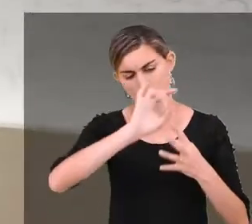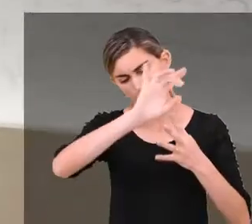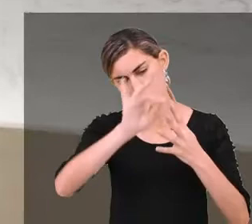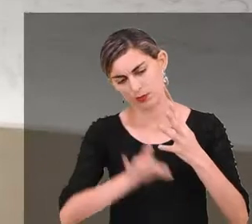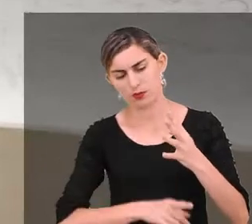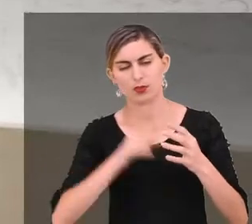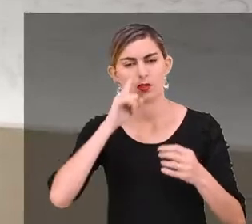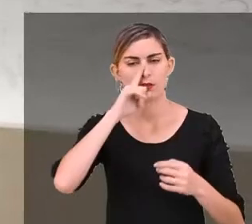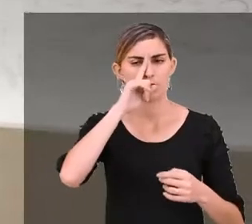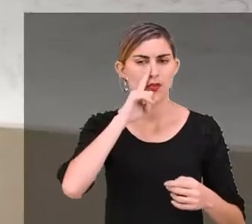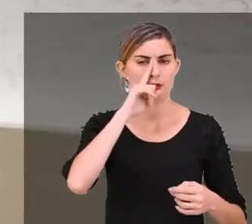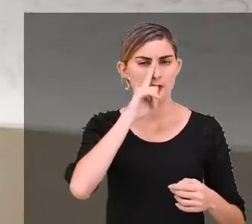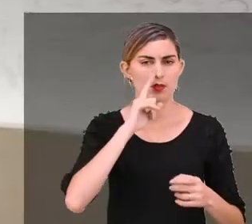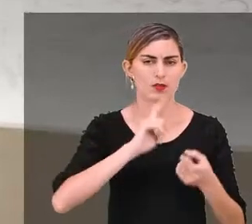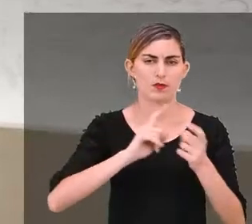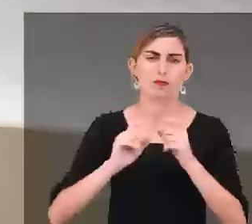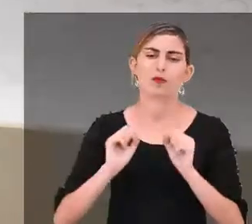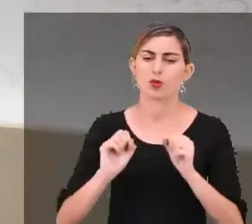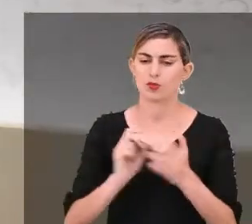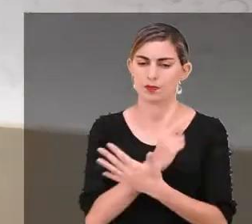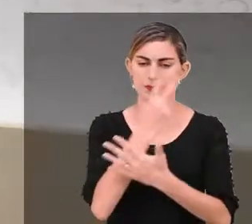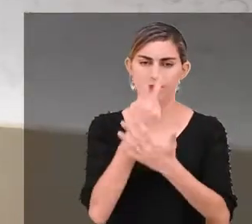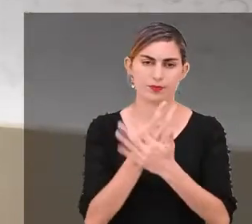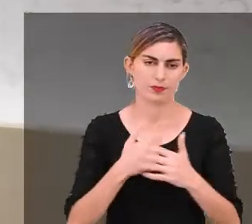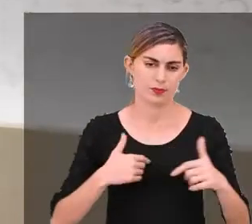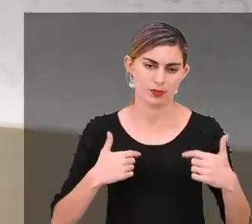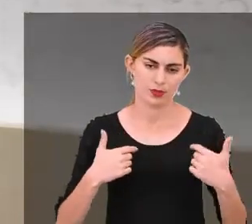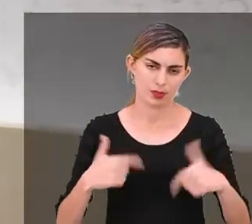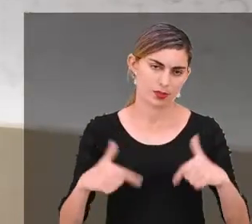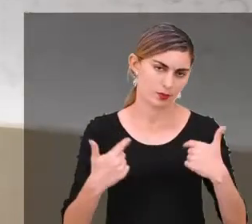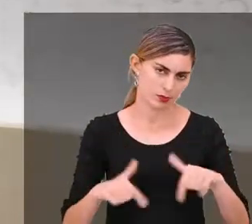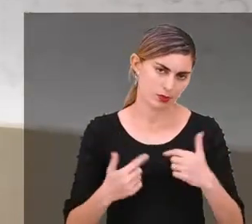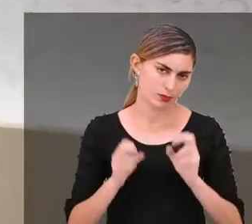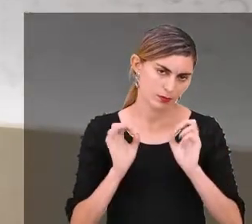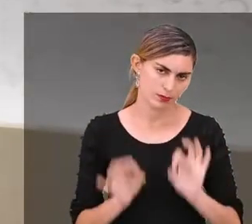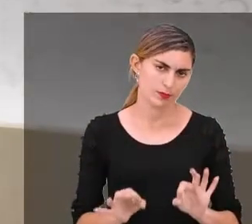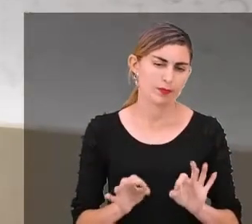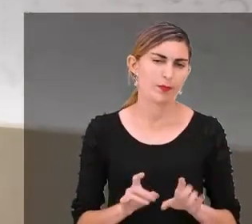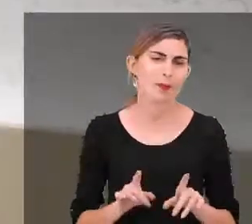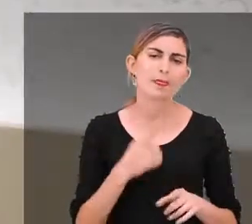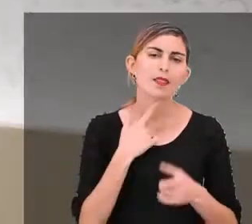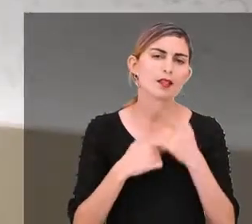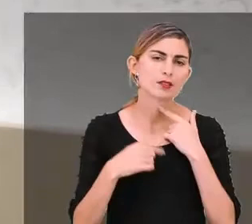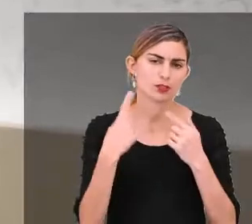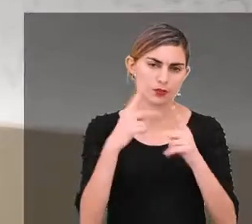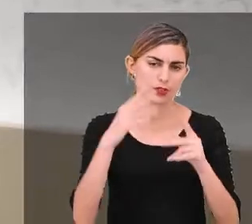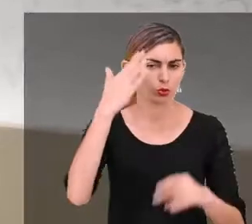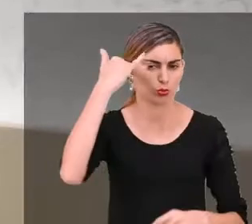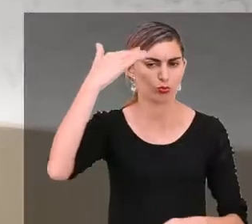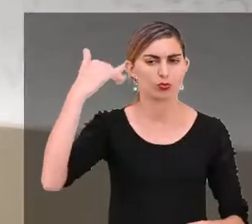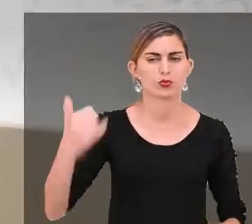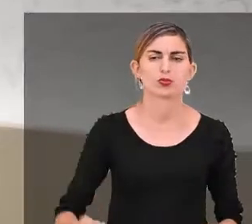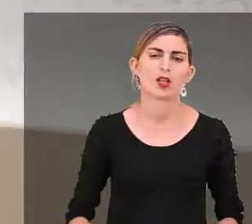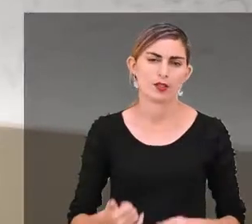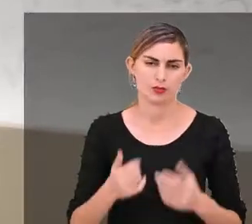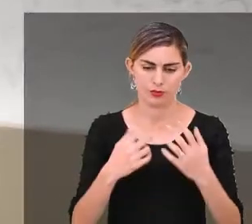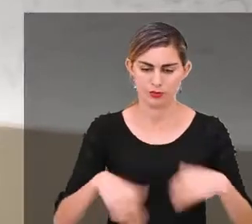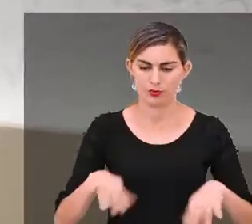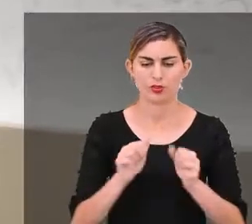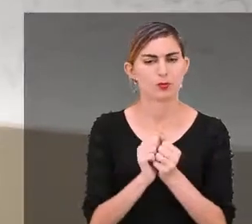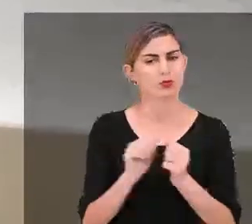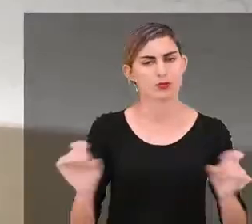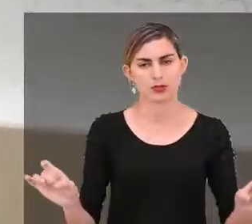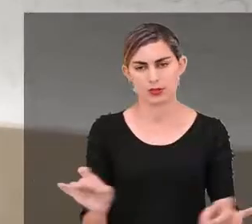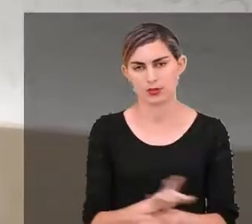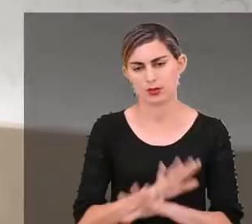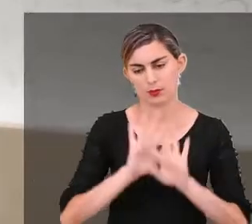na íntegra os fatores de riscos que podem causar os acidentes de trabalho, certo? E desejo também sucesso. Estamos